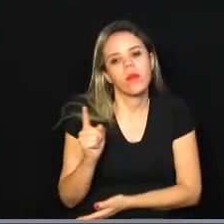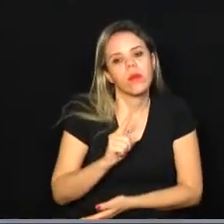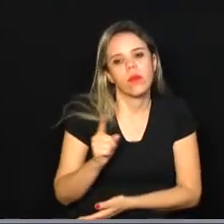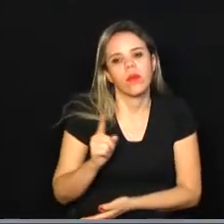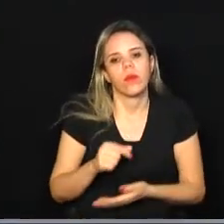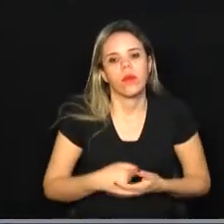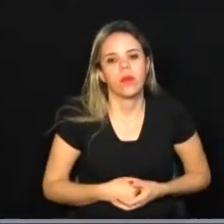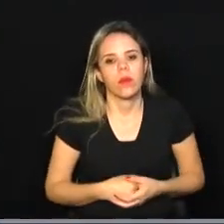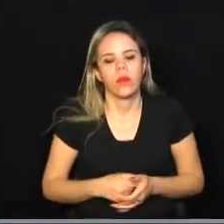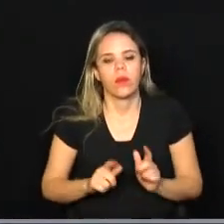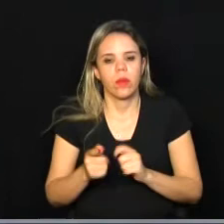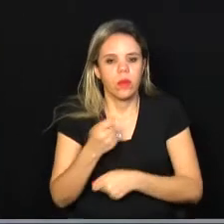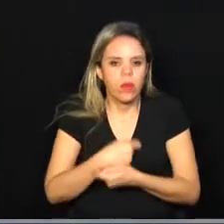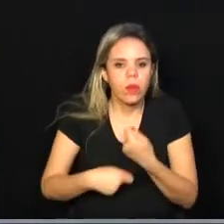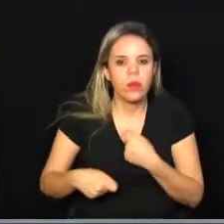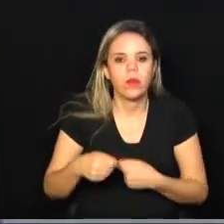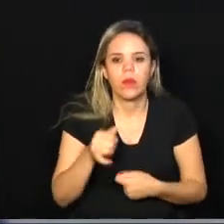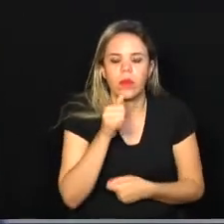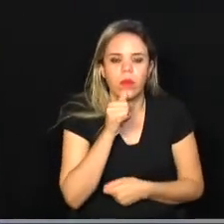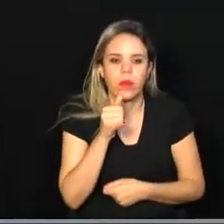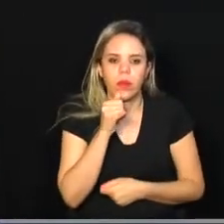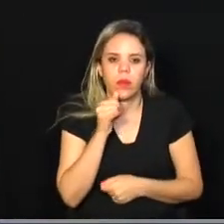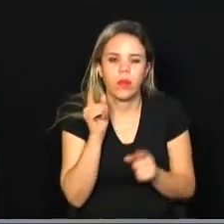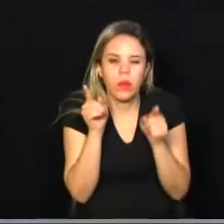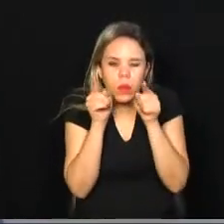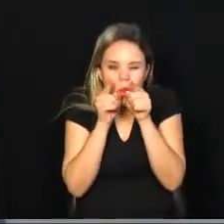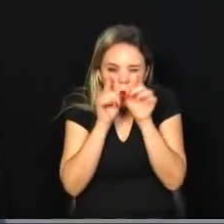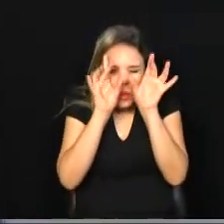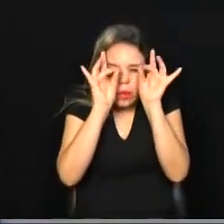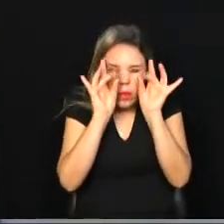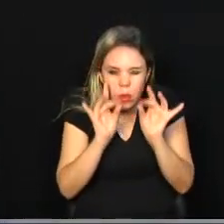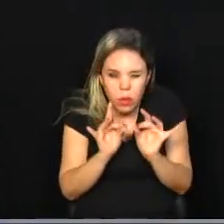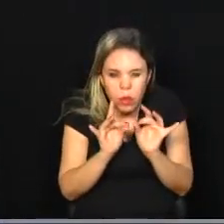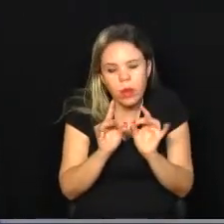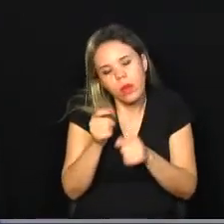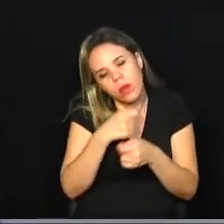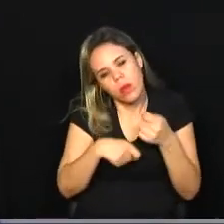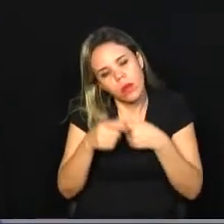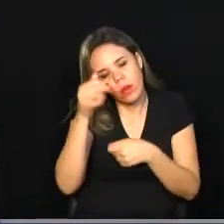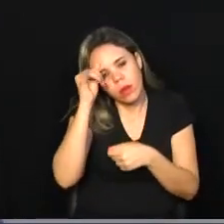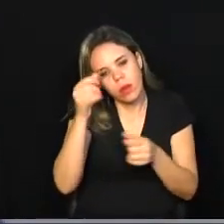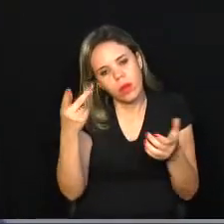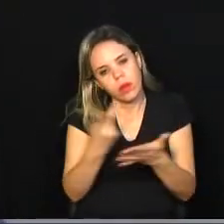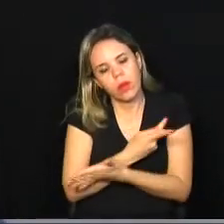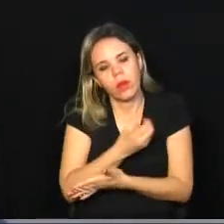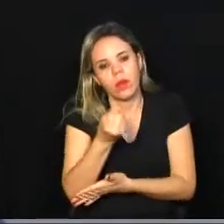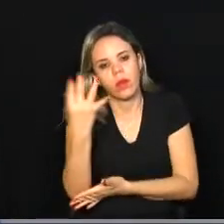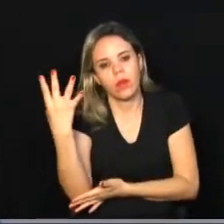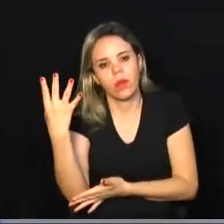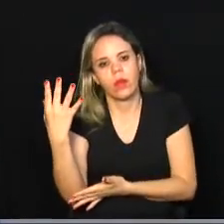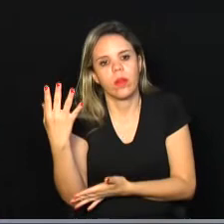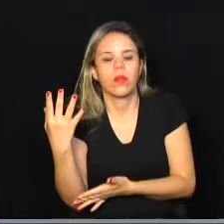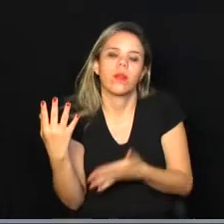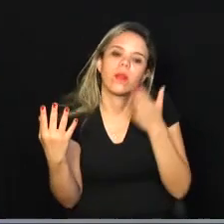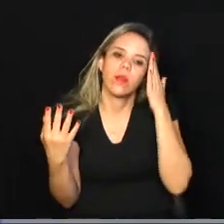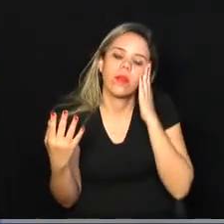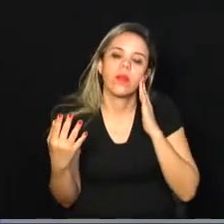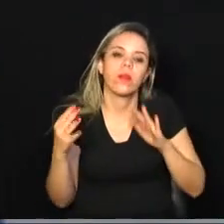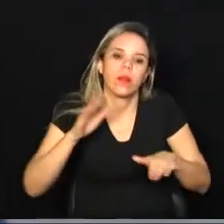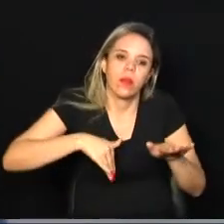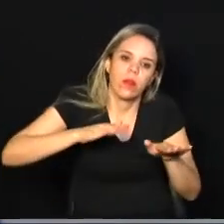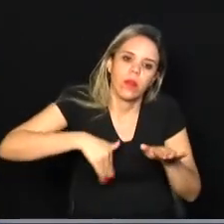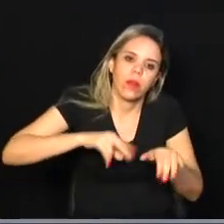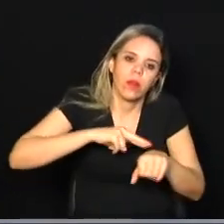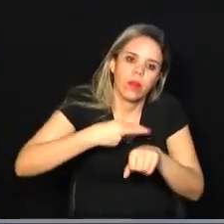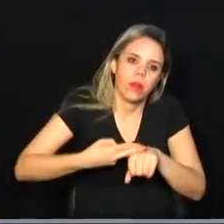Ele gerenciava micro detalhes em relação à quantidade de braçadas, ao ritmo